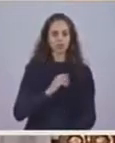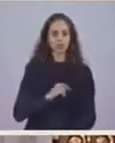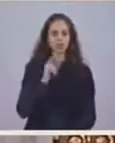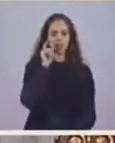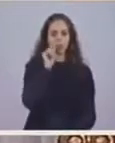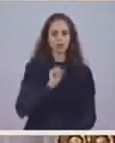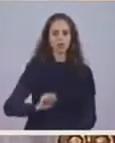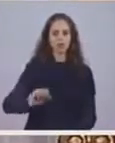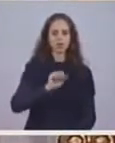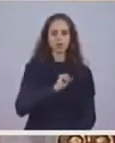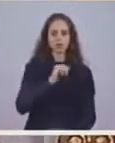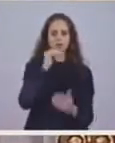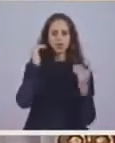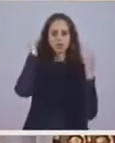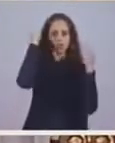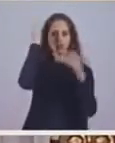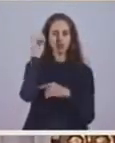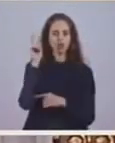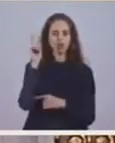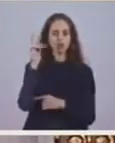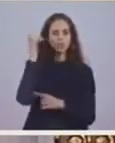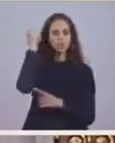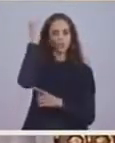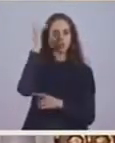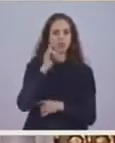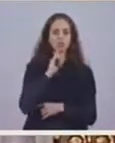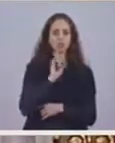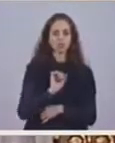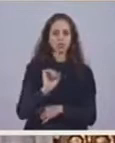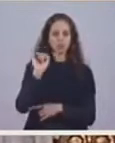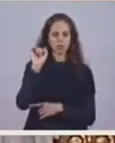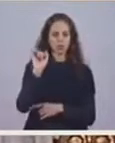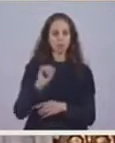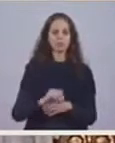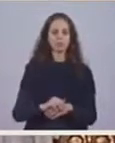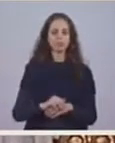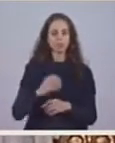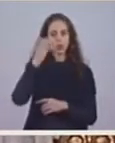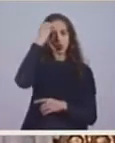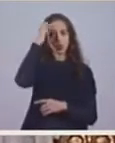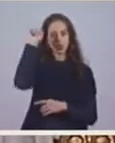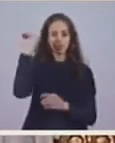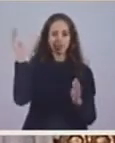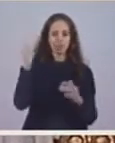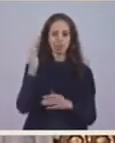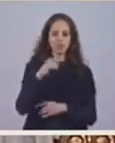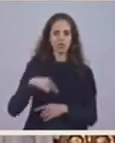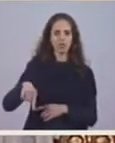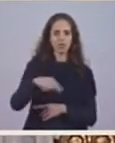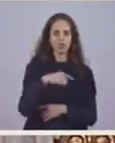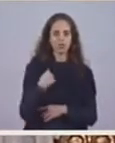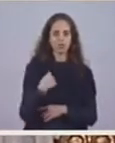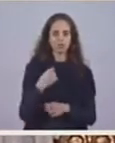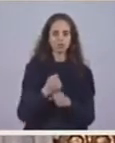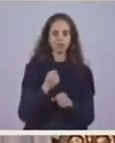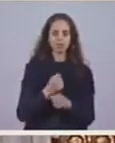Pai nosso que estais nos céus, santificado seja o vosso nome, Venha a nós o vosso reino,